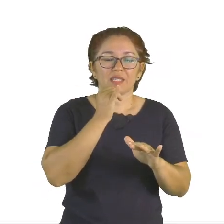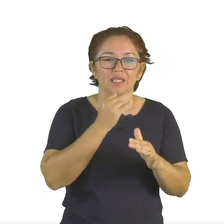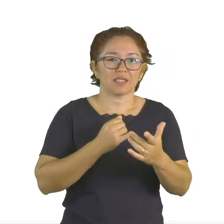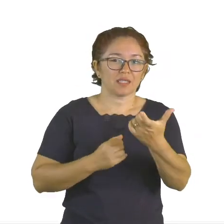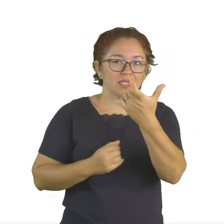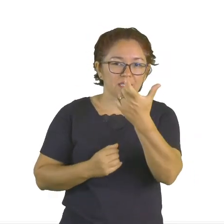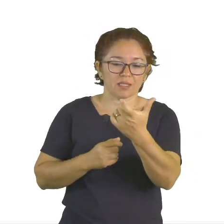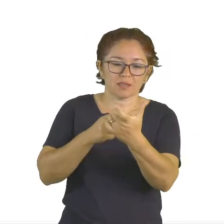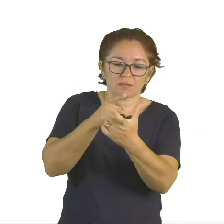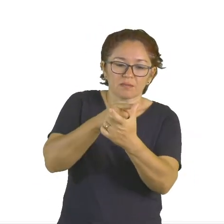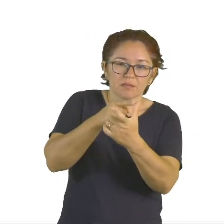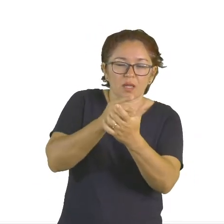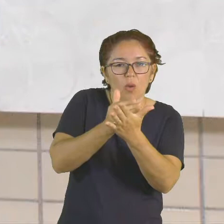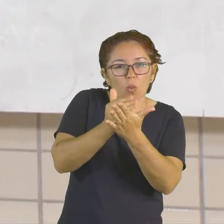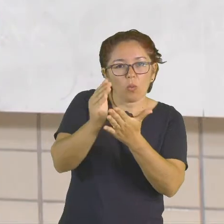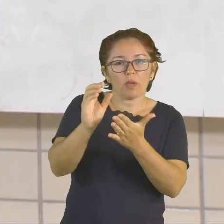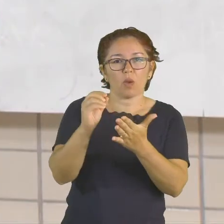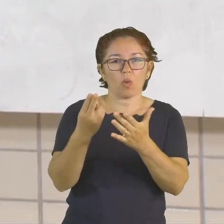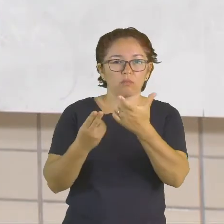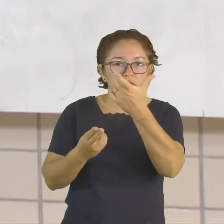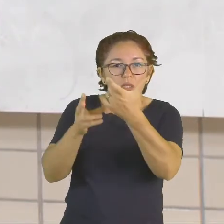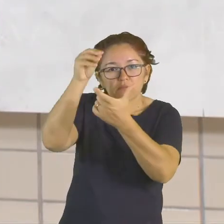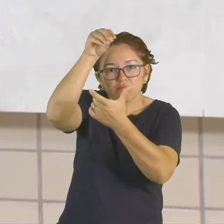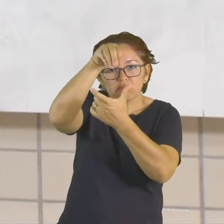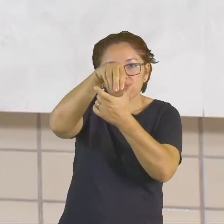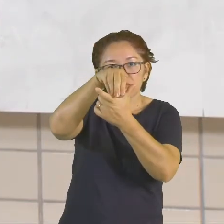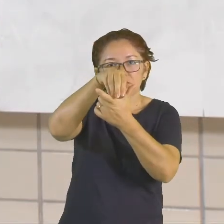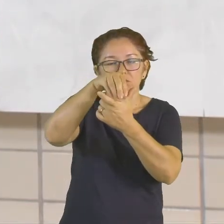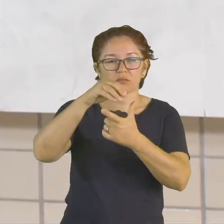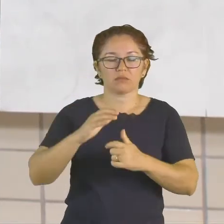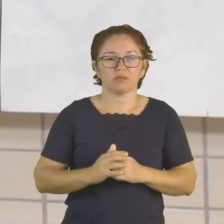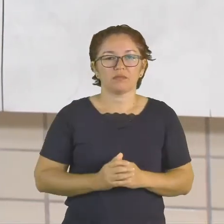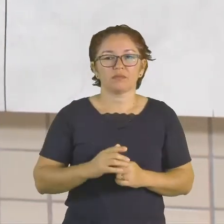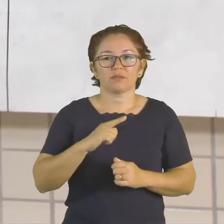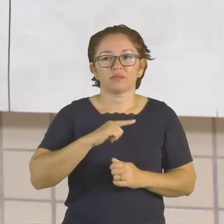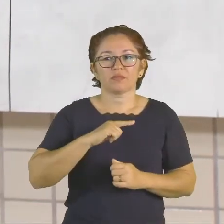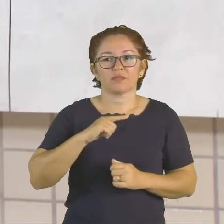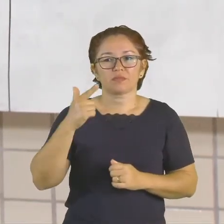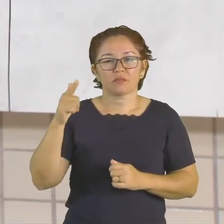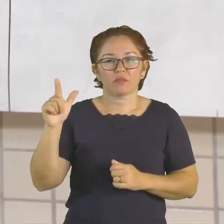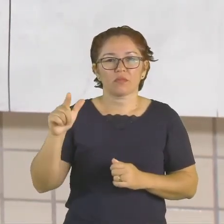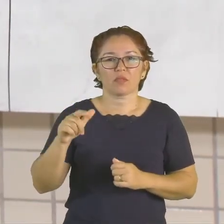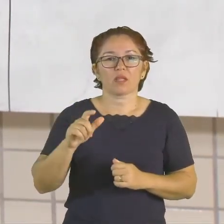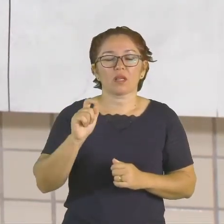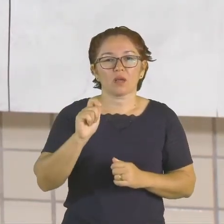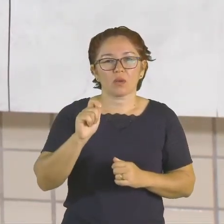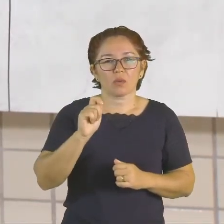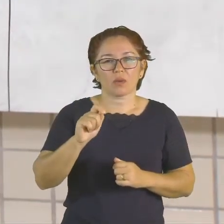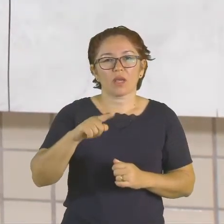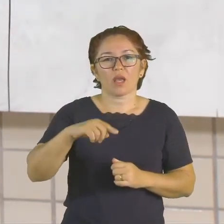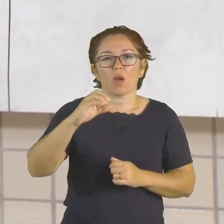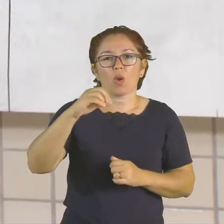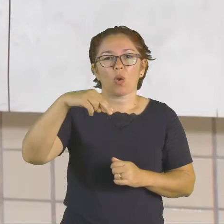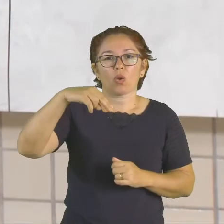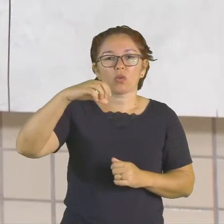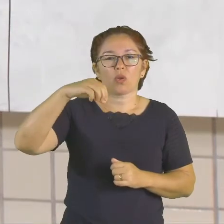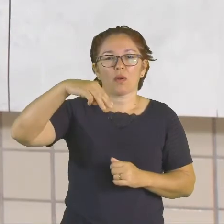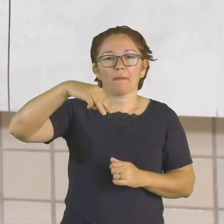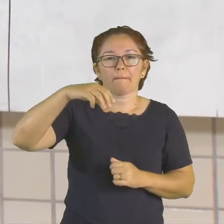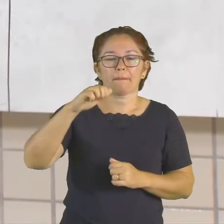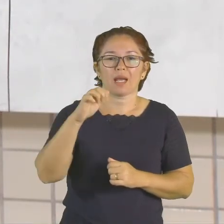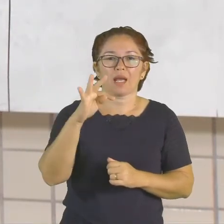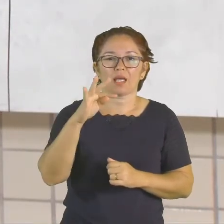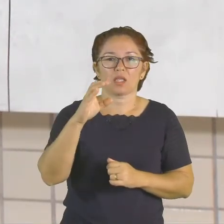ou no interior de palavras. Temos também a onomatopeia. Vocês já conhecem